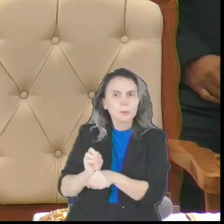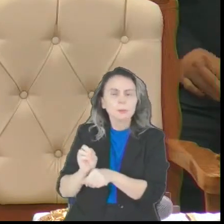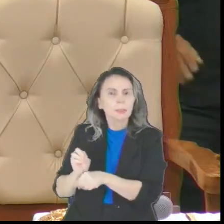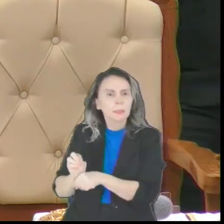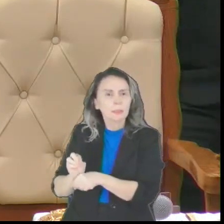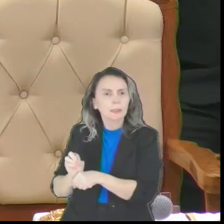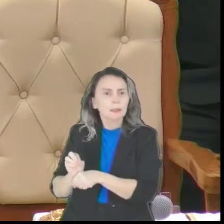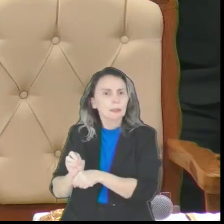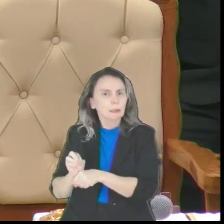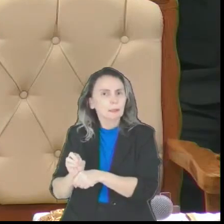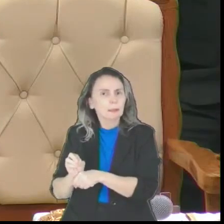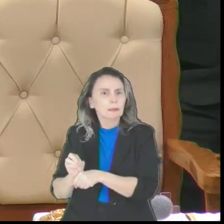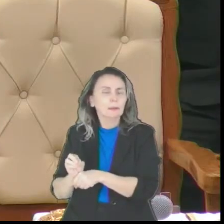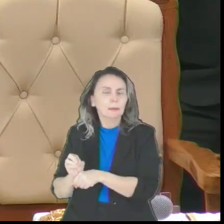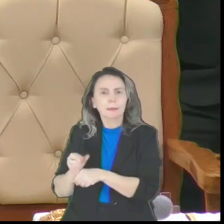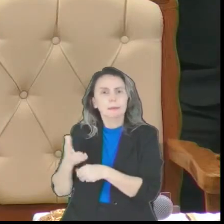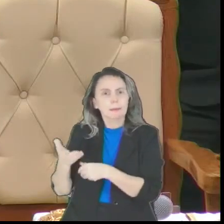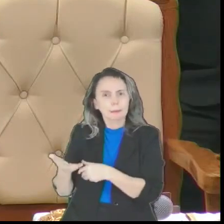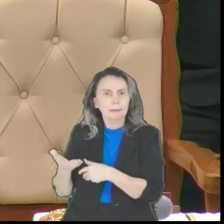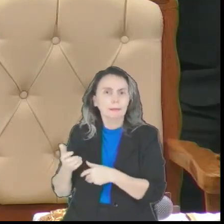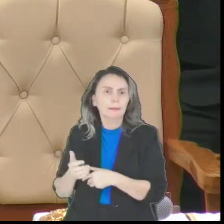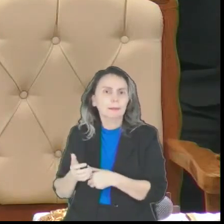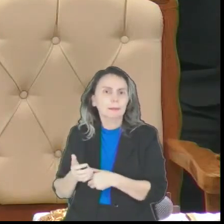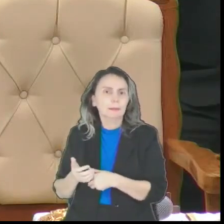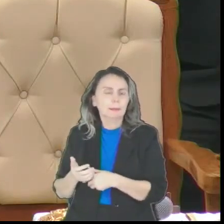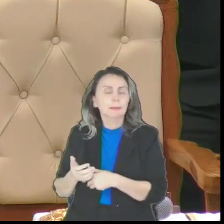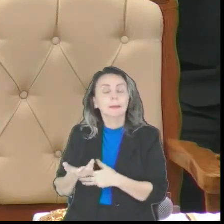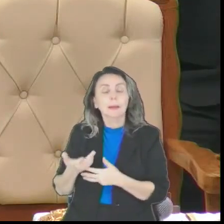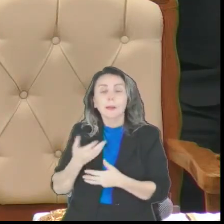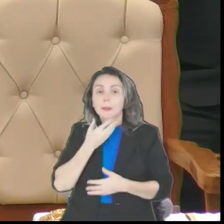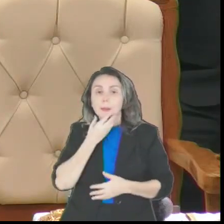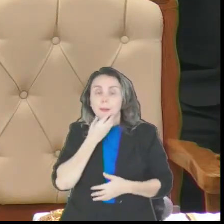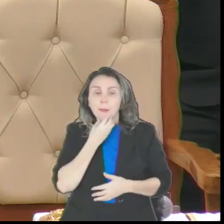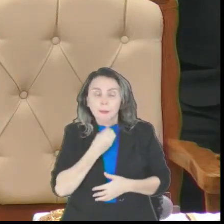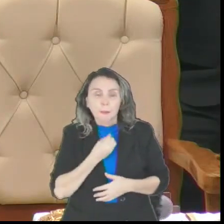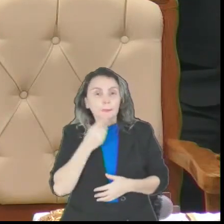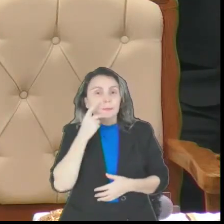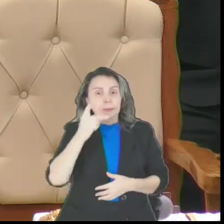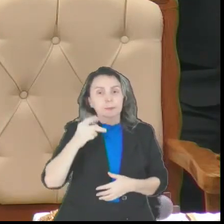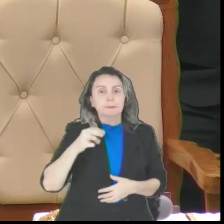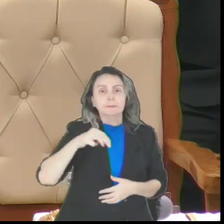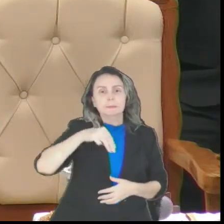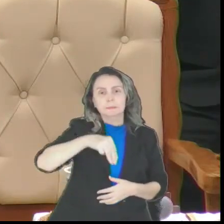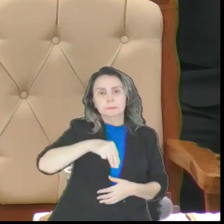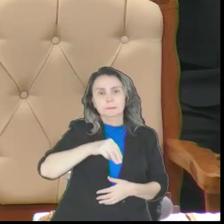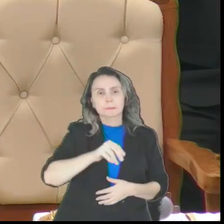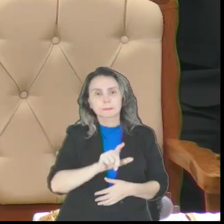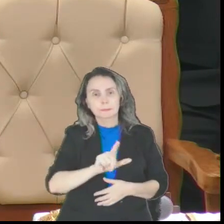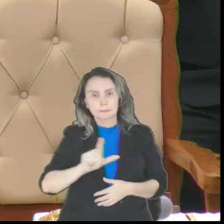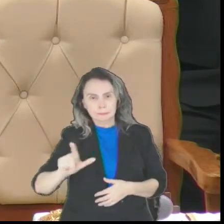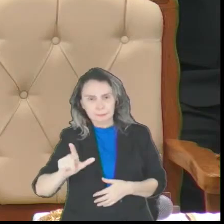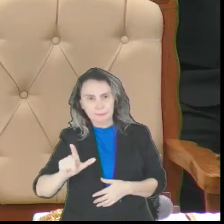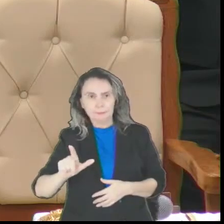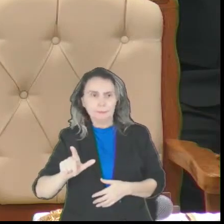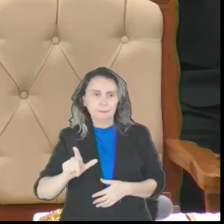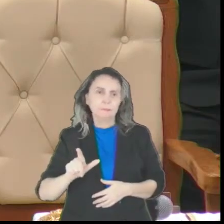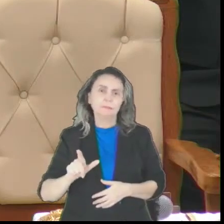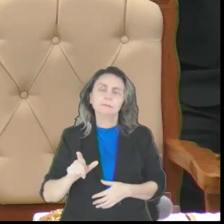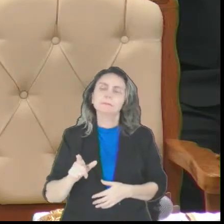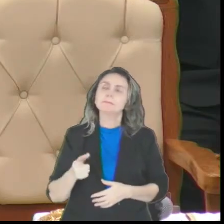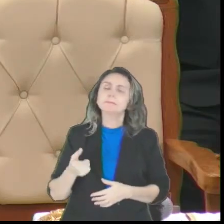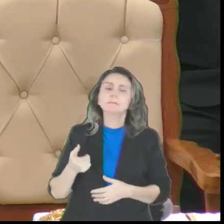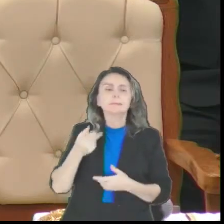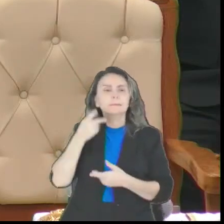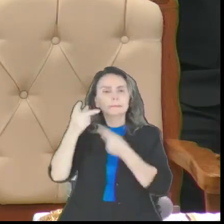passado, mas é a sua menina. E o profeta Malaquias, nos reclames que Deus faz a ele, diz, olha, eu fui